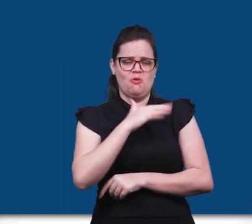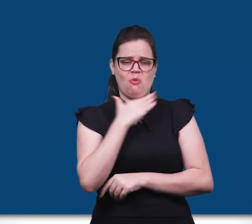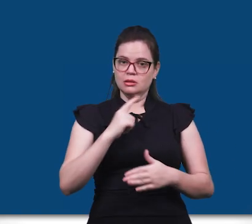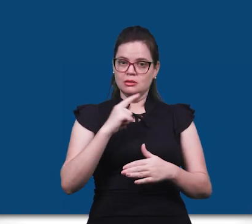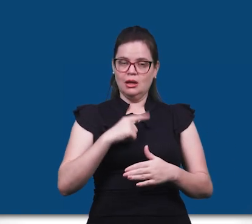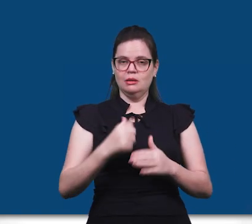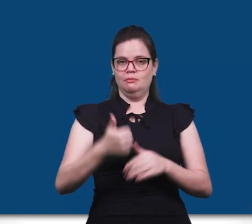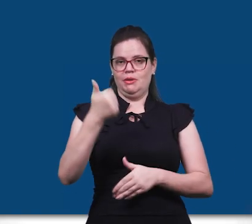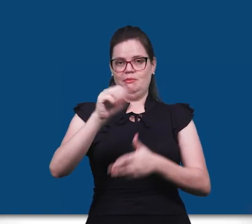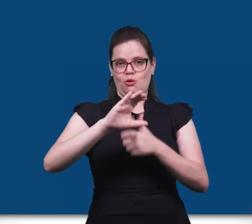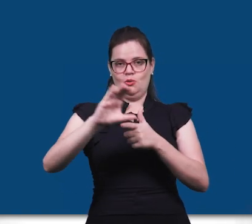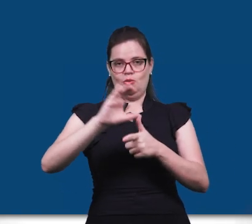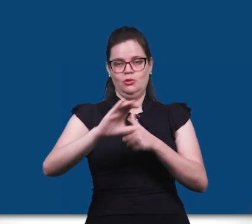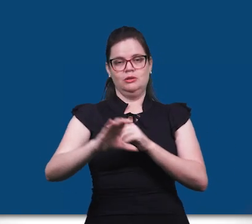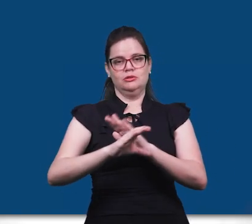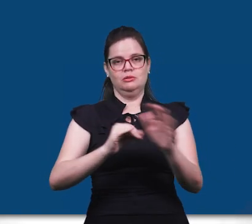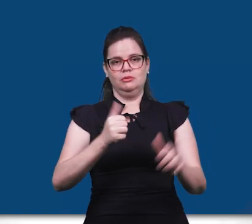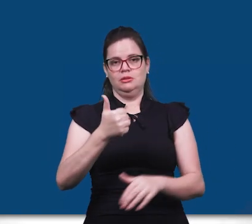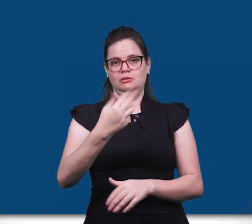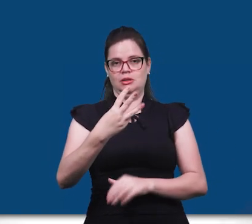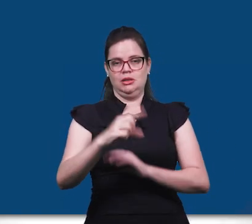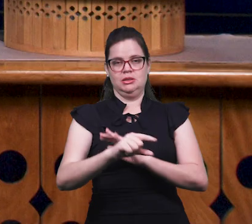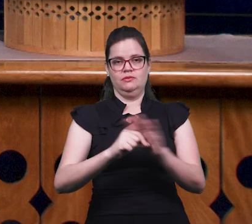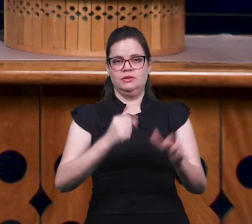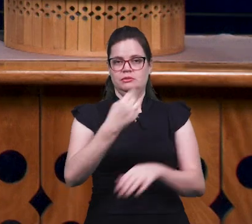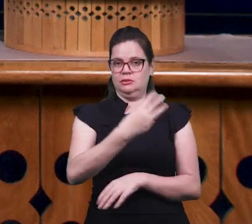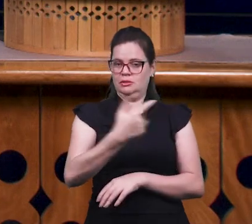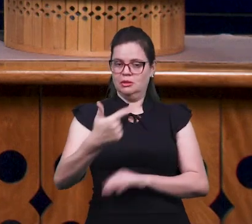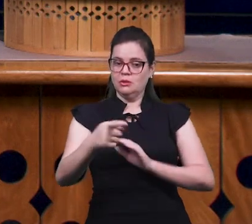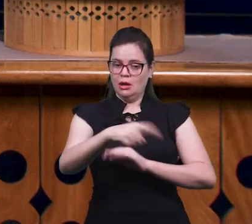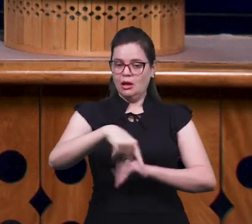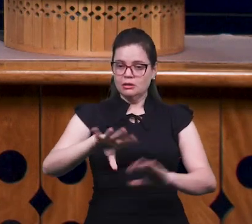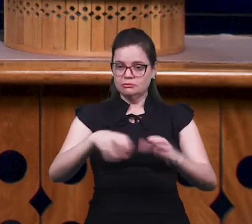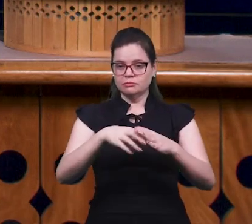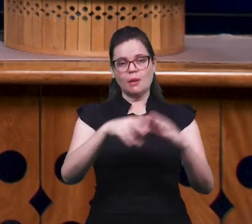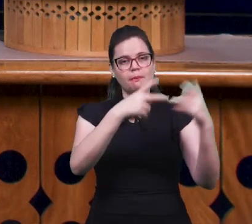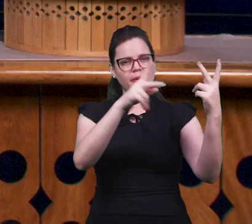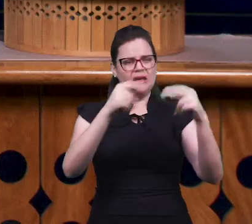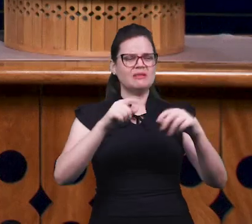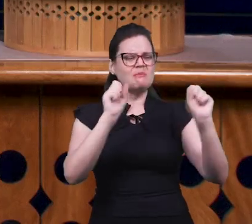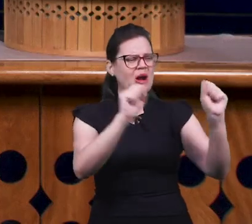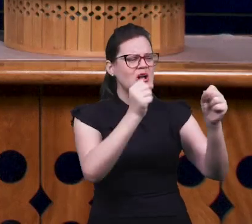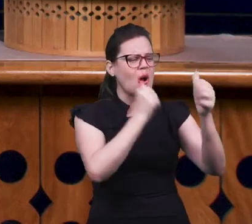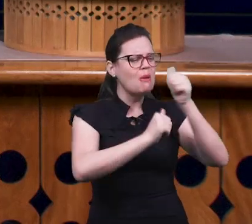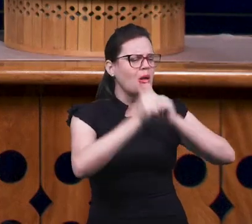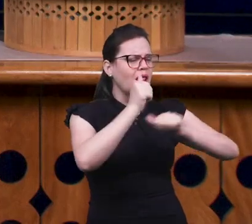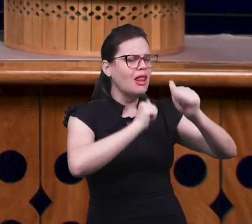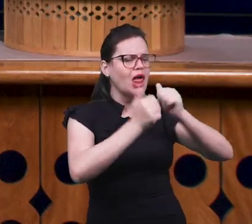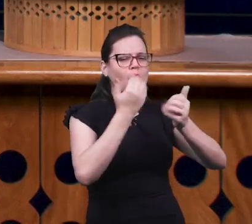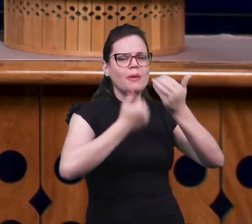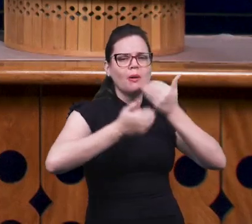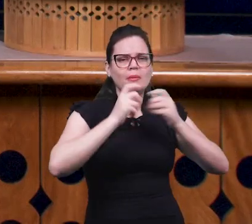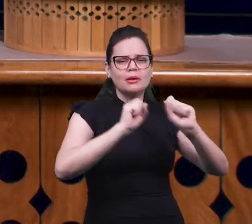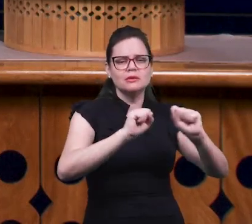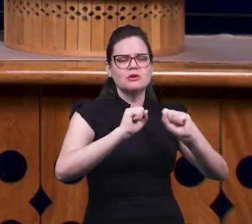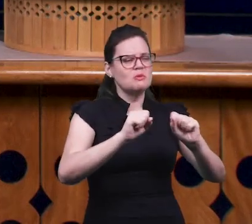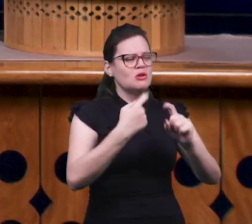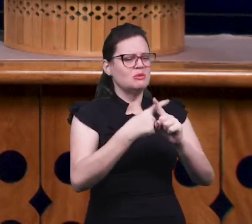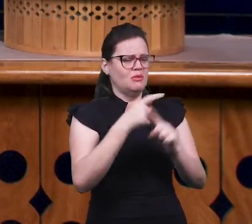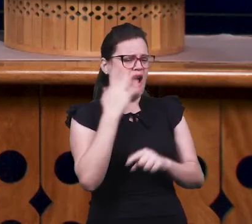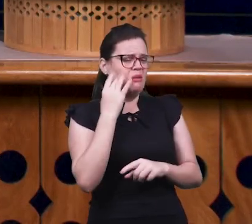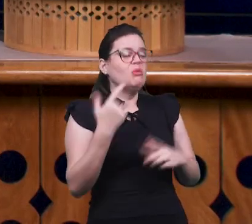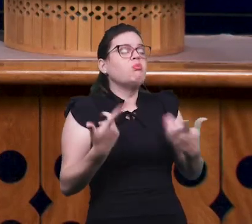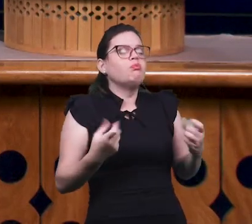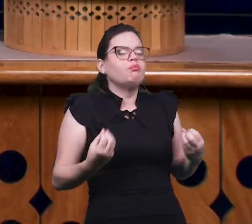1 Coríntios pregava isso. E os estoicos, da mesma forma, eles tinham... Tem gente que tem um